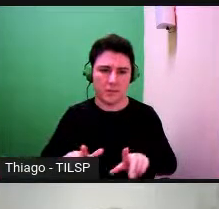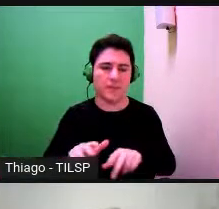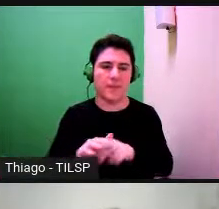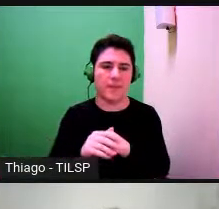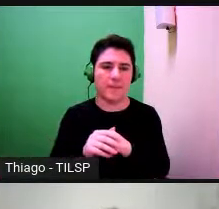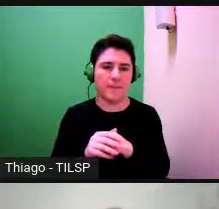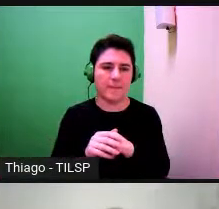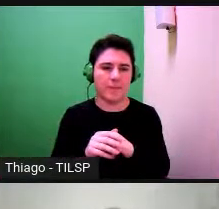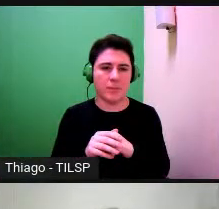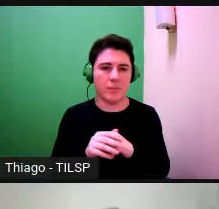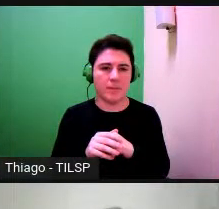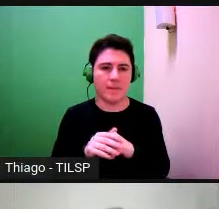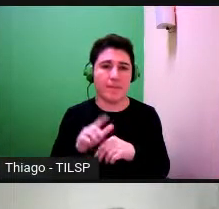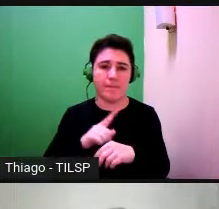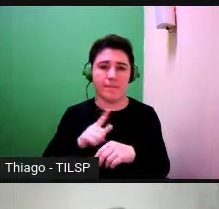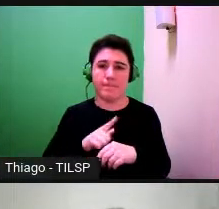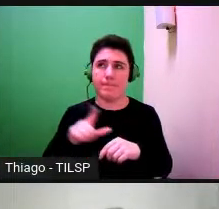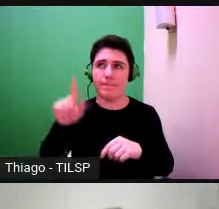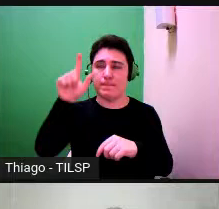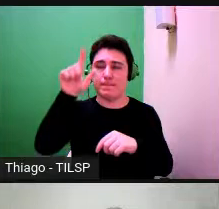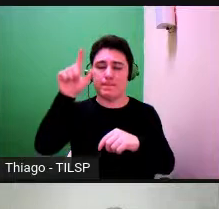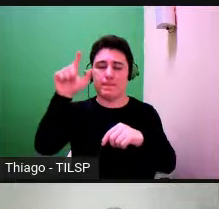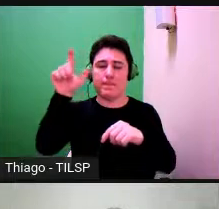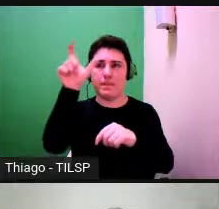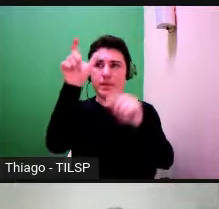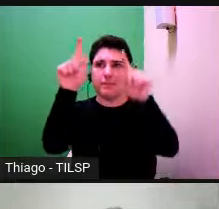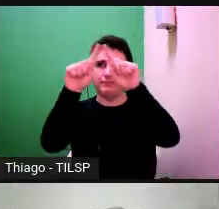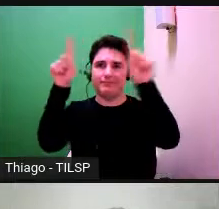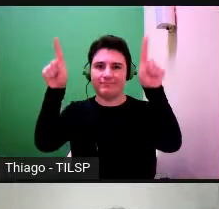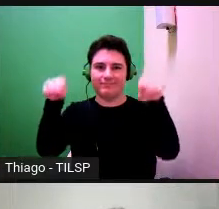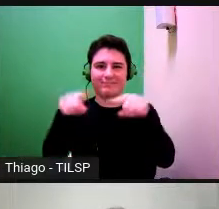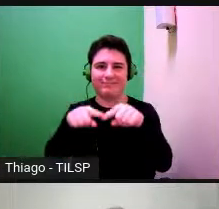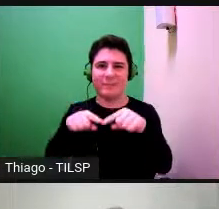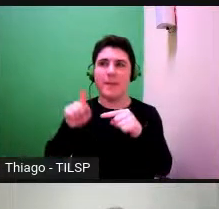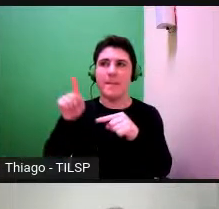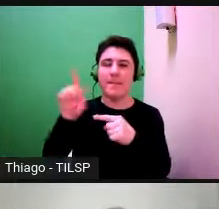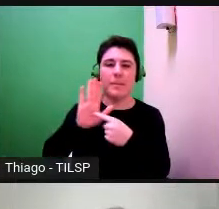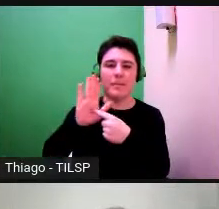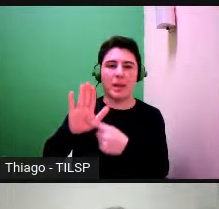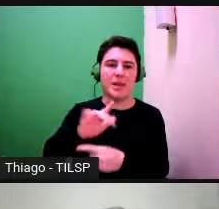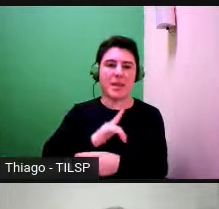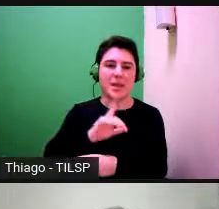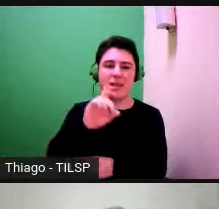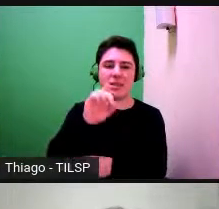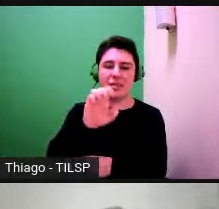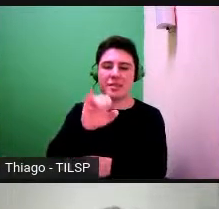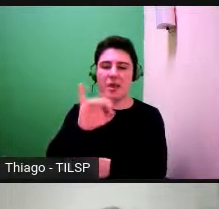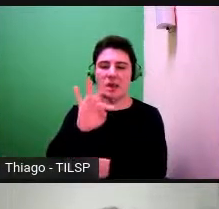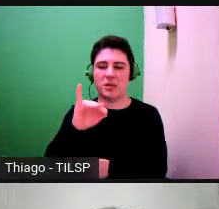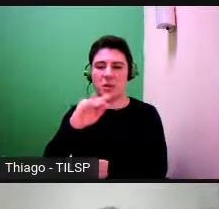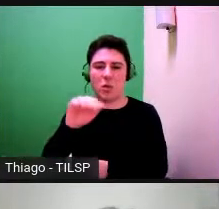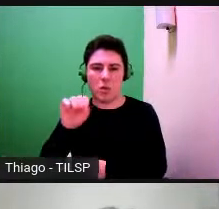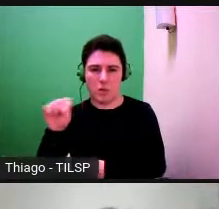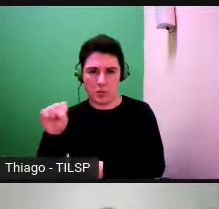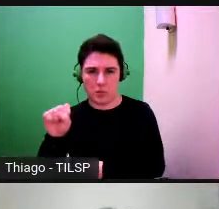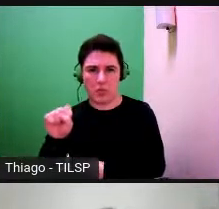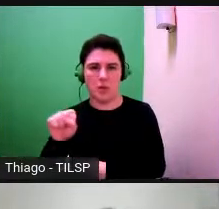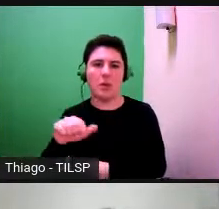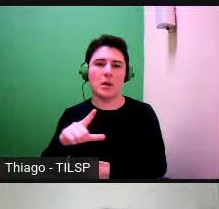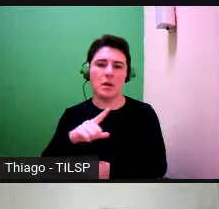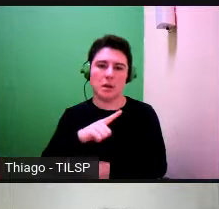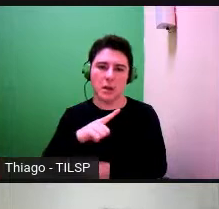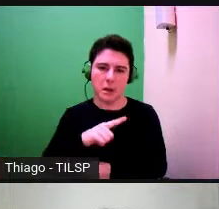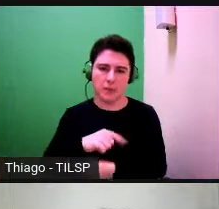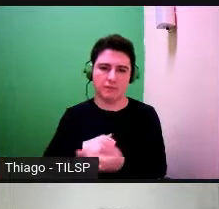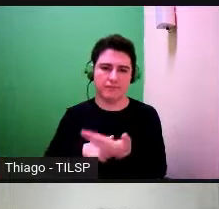no esquema mostro no esquema discurso interativo por exemplo daíticos formas verbais no presente indicativo com valor daítico